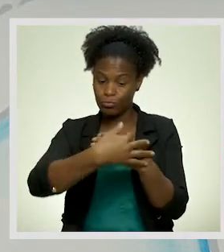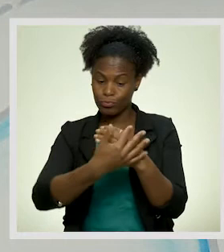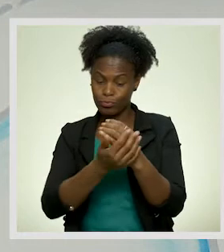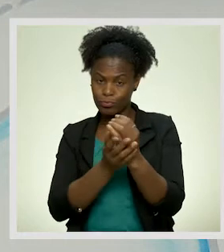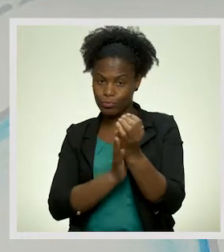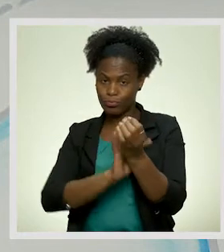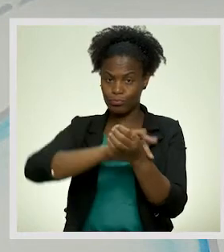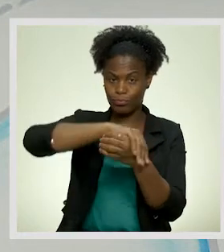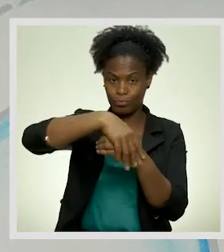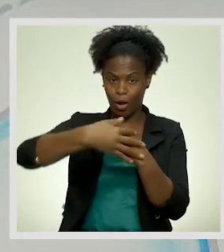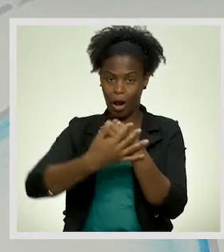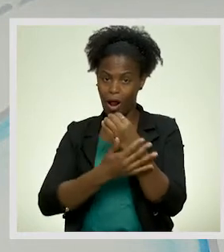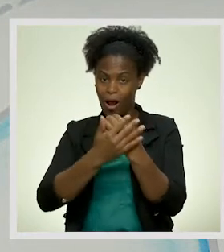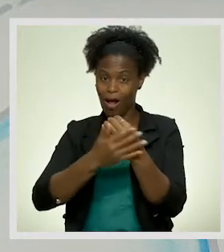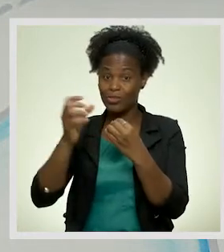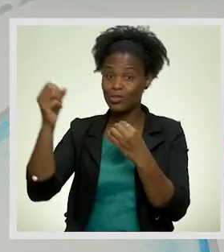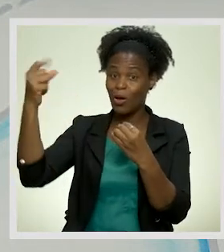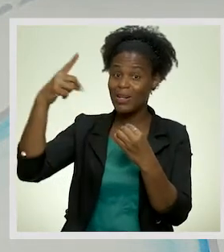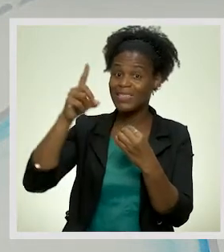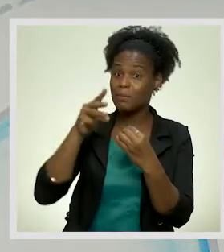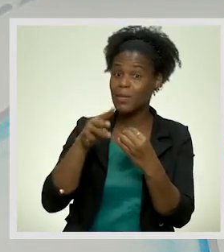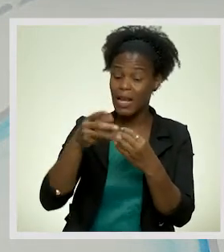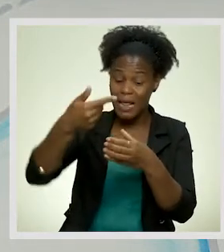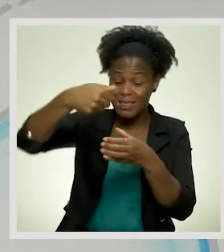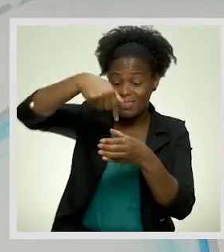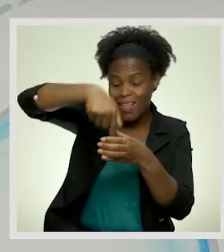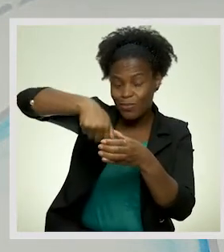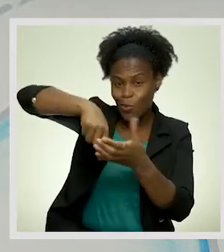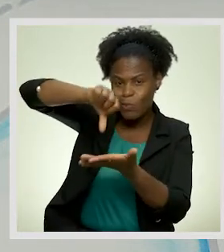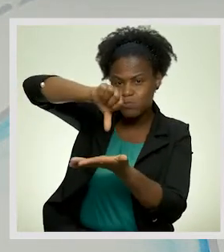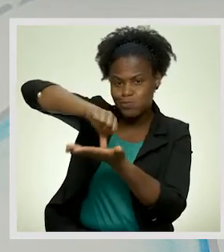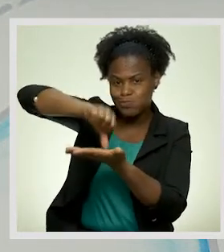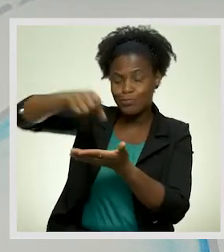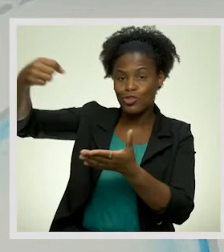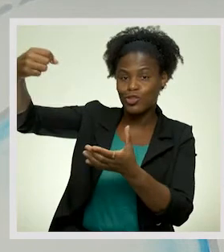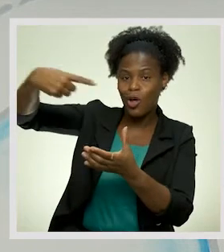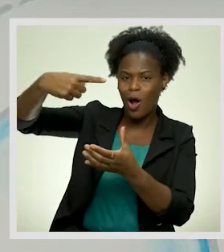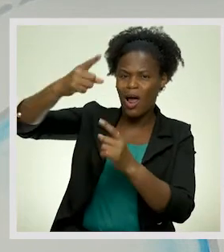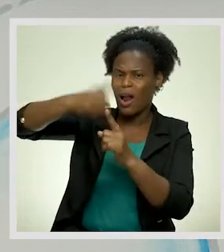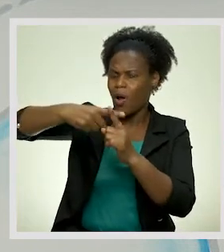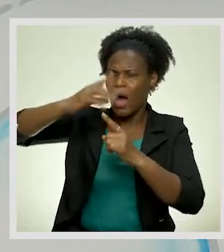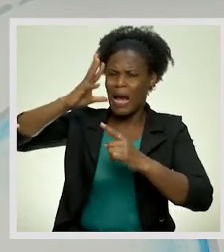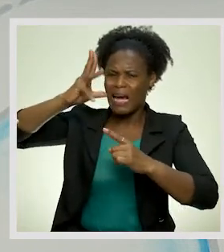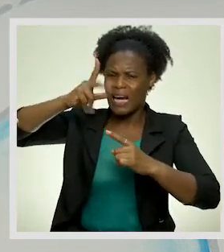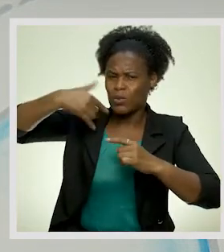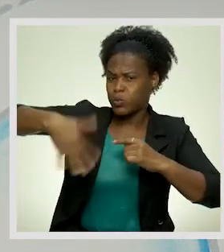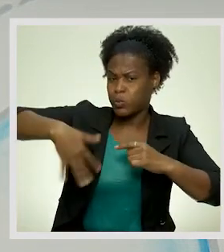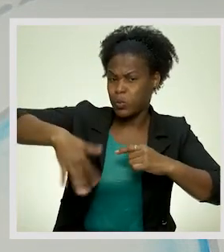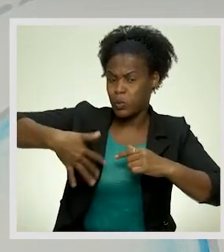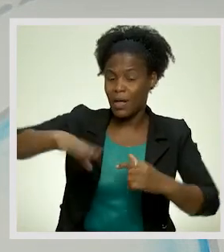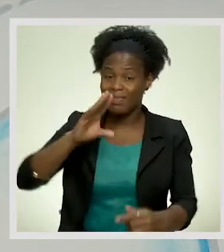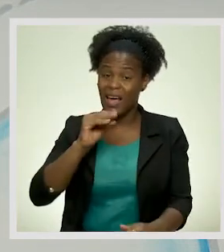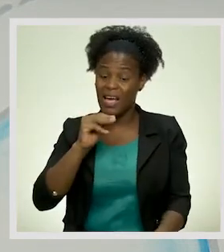superficial. Já lá no interior, no núcleo do Sol, a temperatura é da ordem